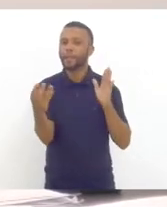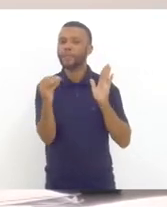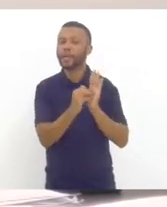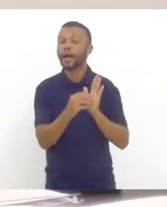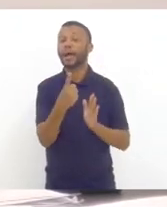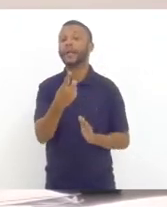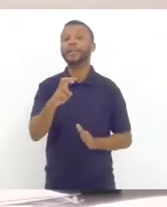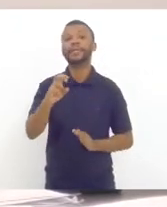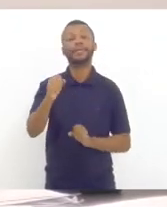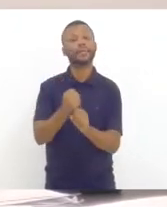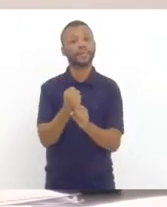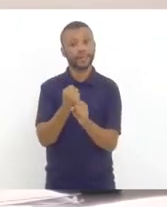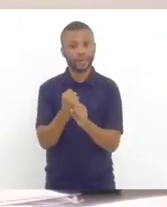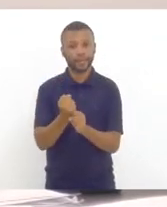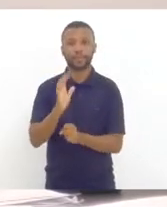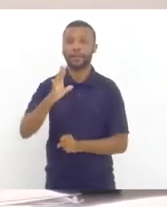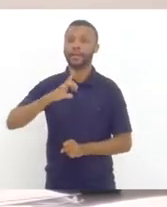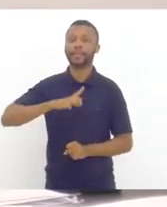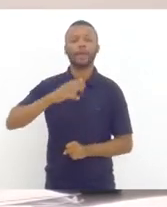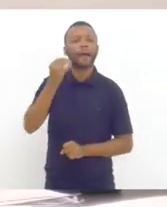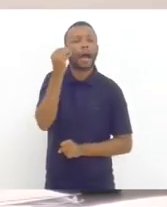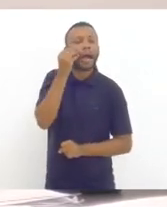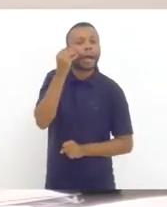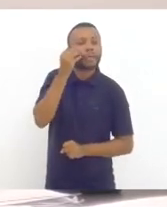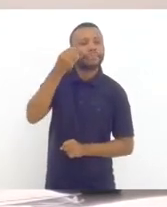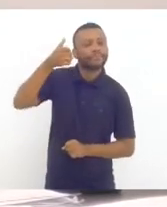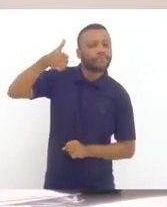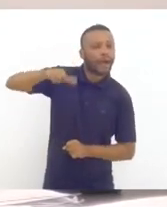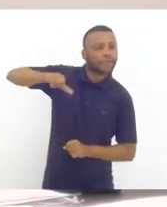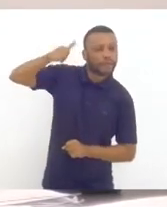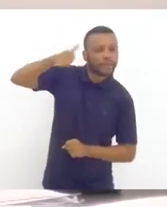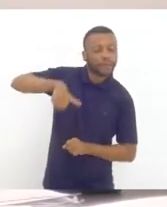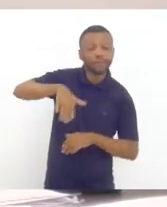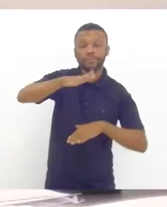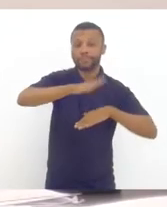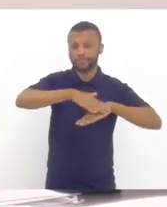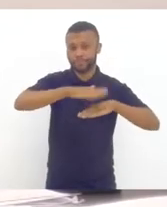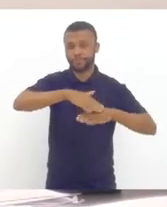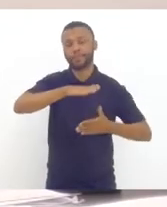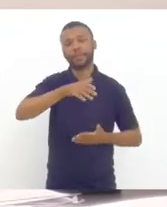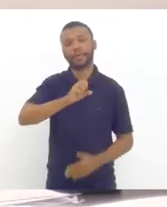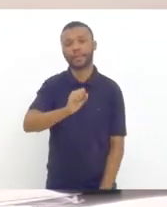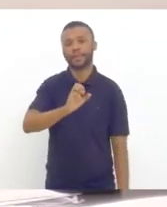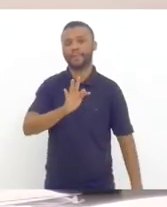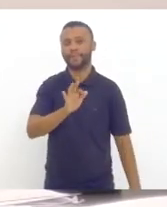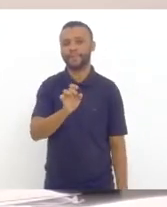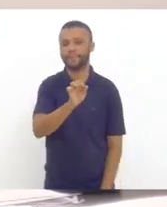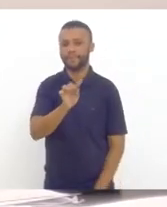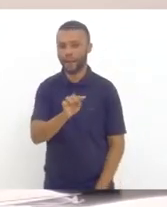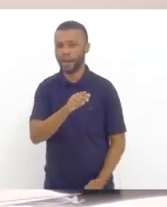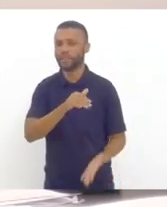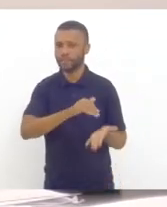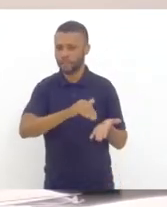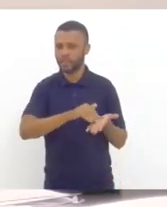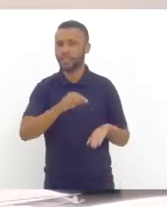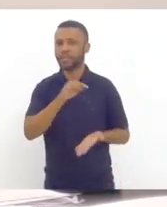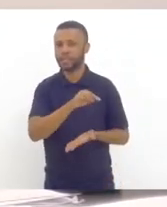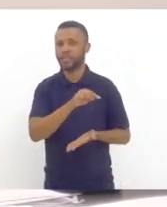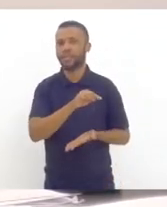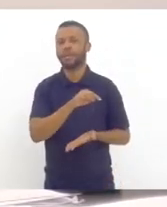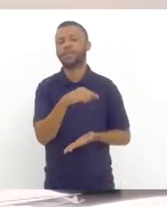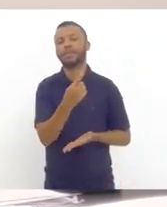uma estimativa feita pela Secretaria de Fazenda que esse